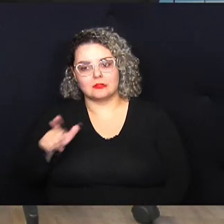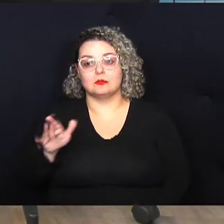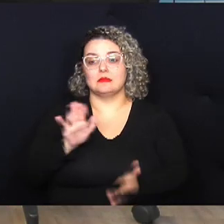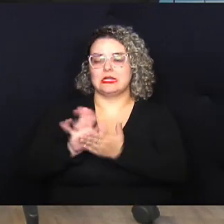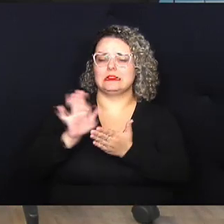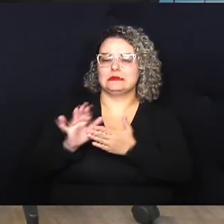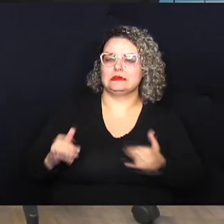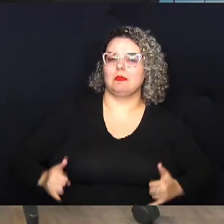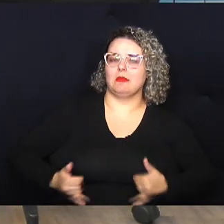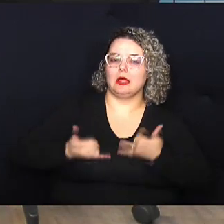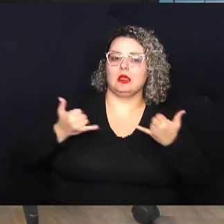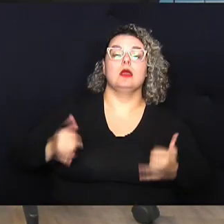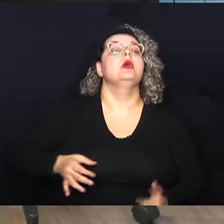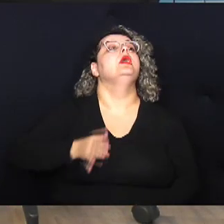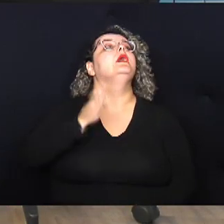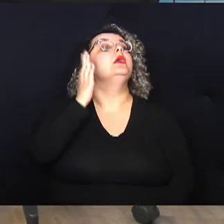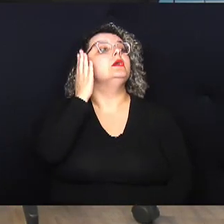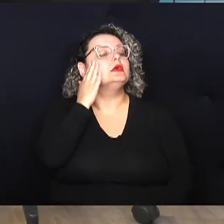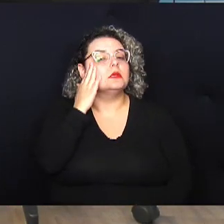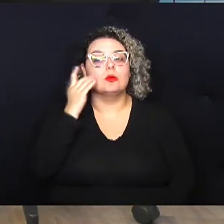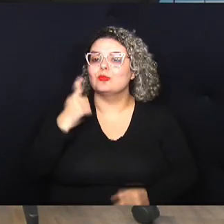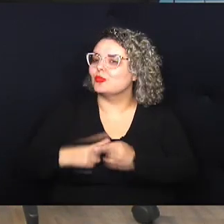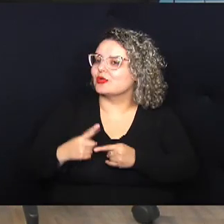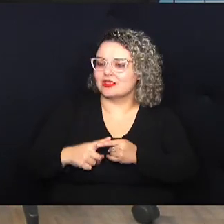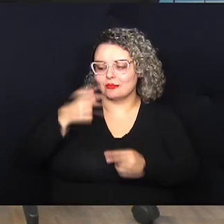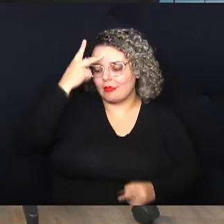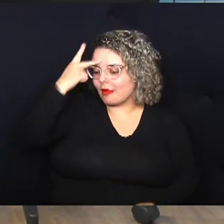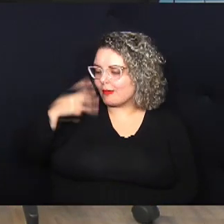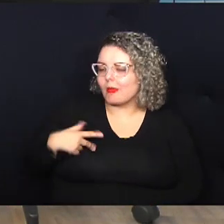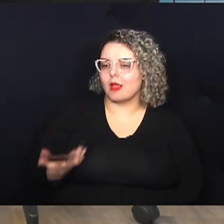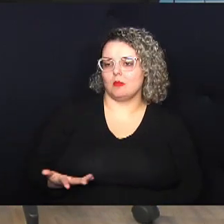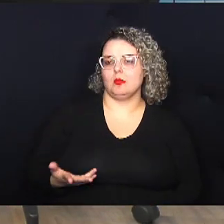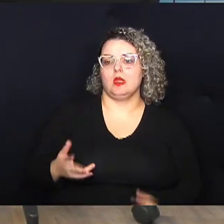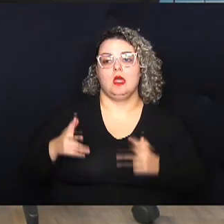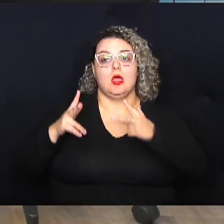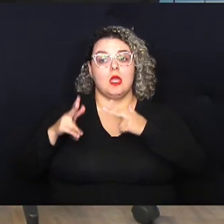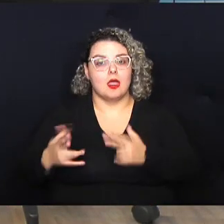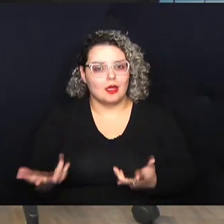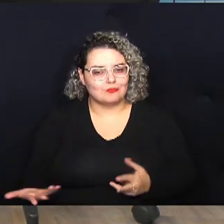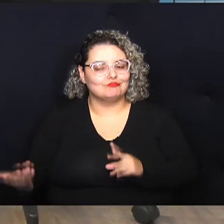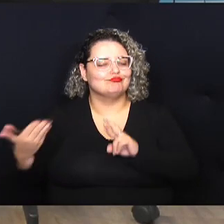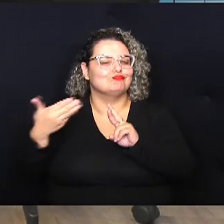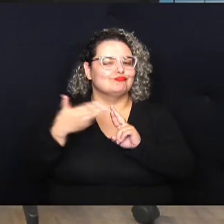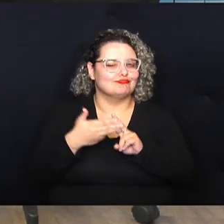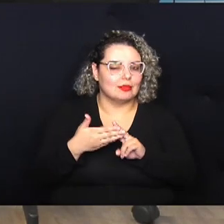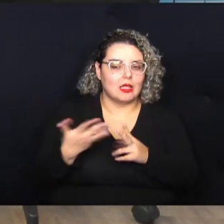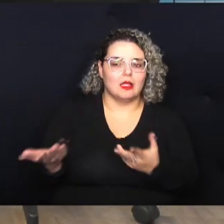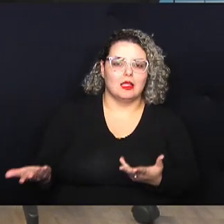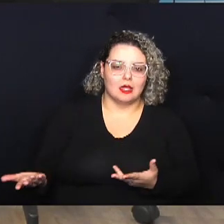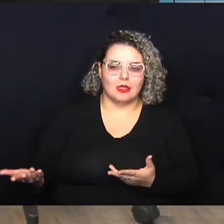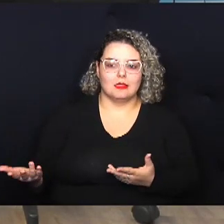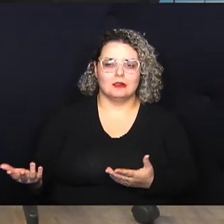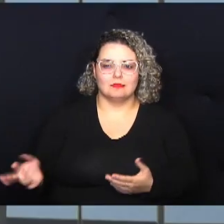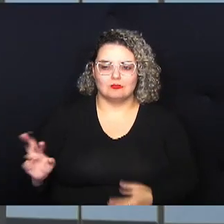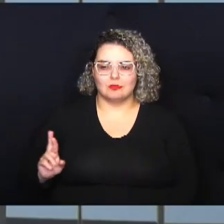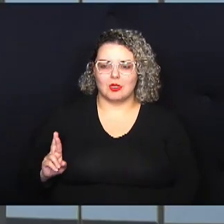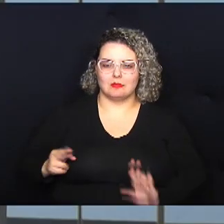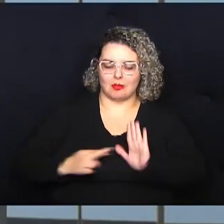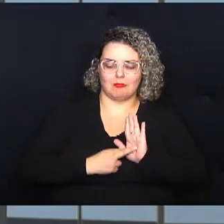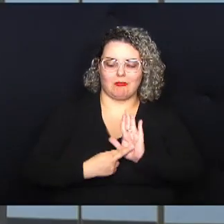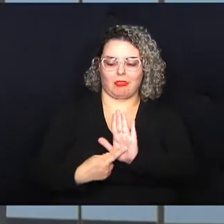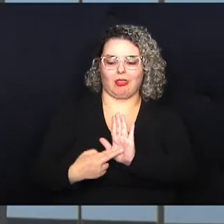energia. Perfeito. Porque não é você. Então, é como se você estivesse representando o tempo todo. Entendi. Entendeu?